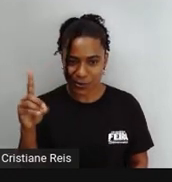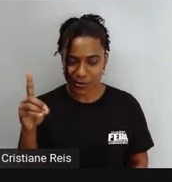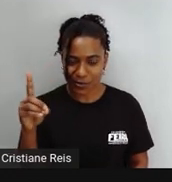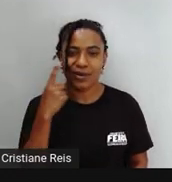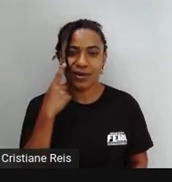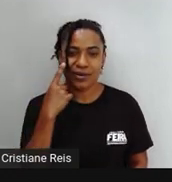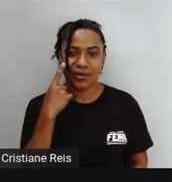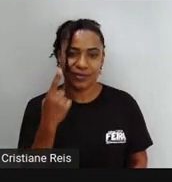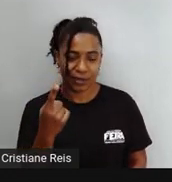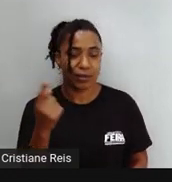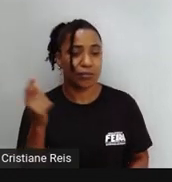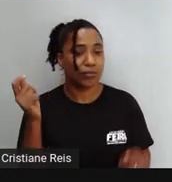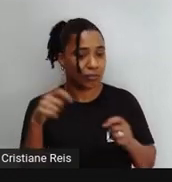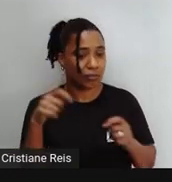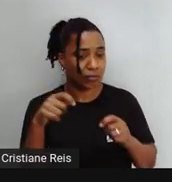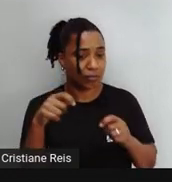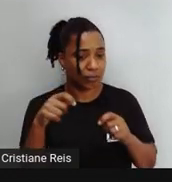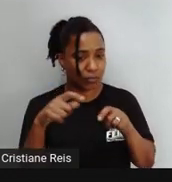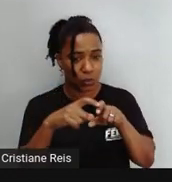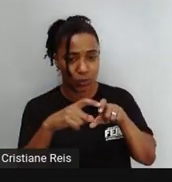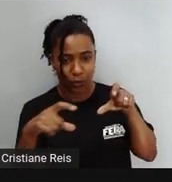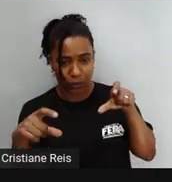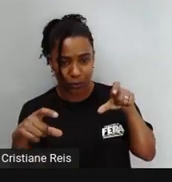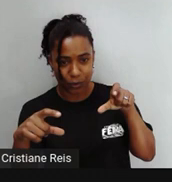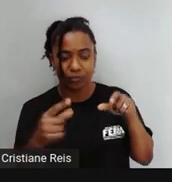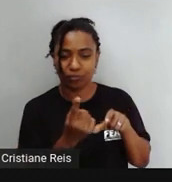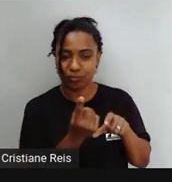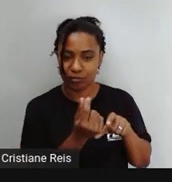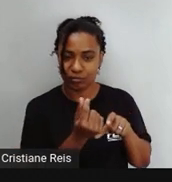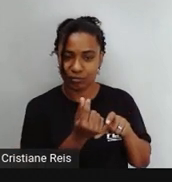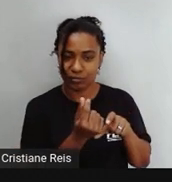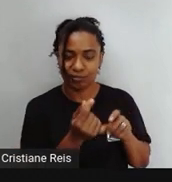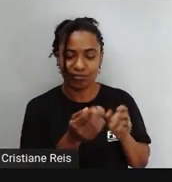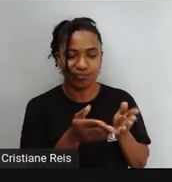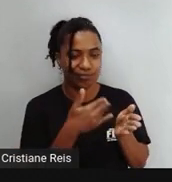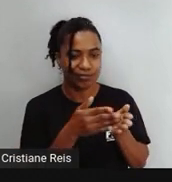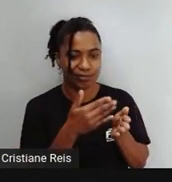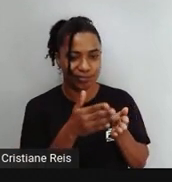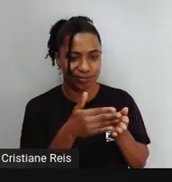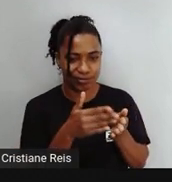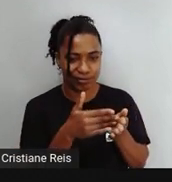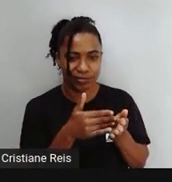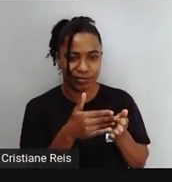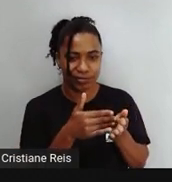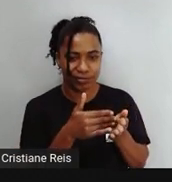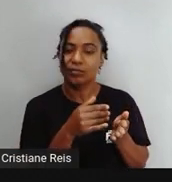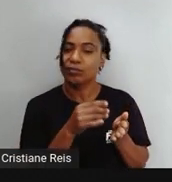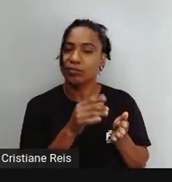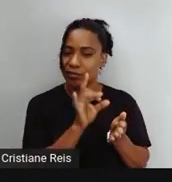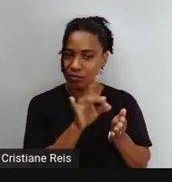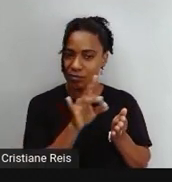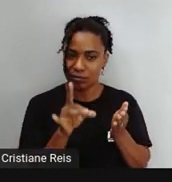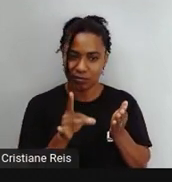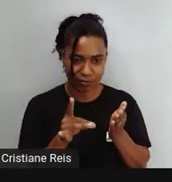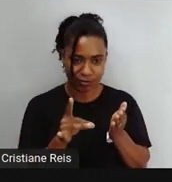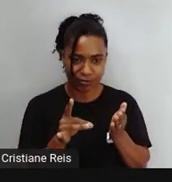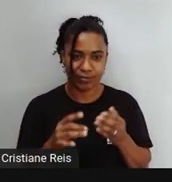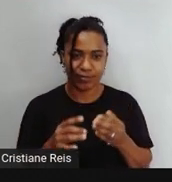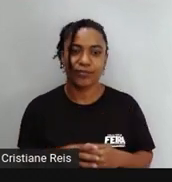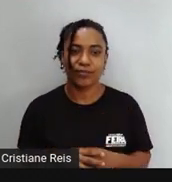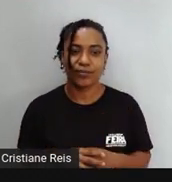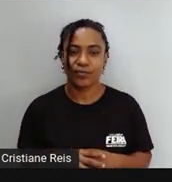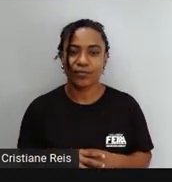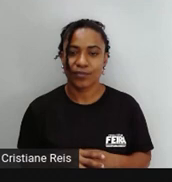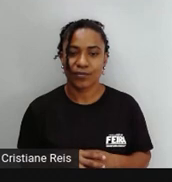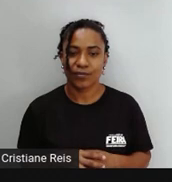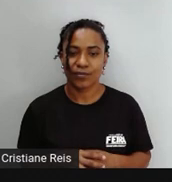$1, $5, $10, $20 e $100, ok? Então, vejam aqui como a